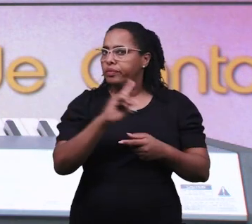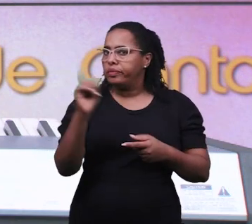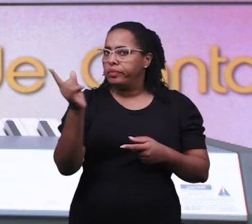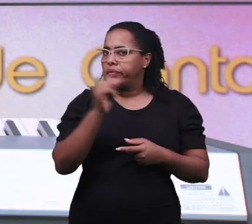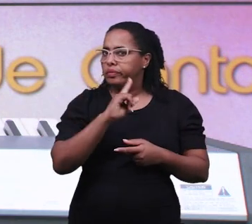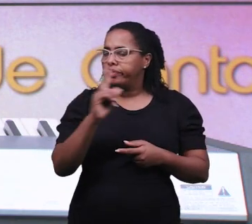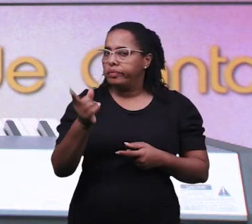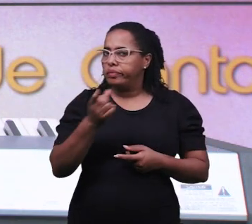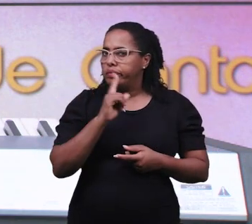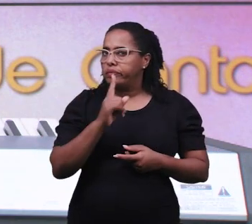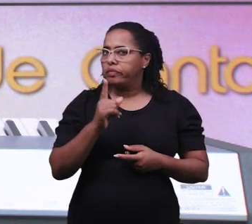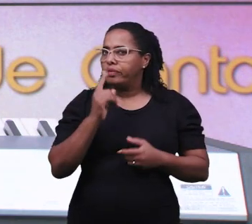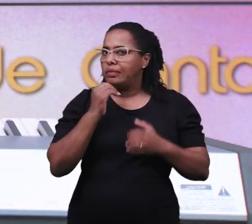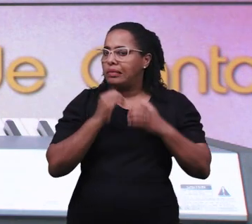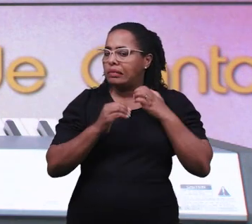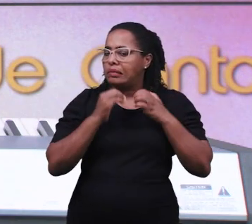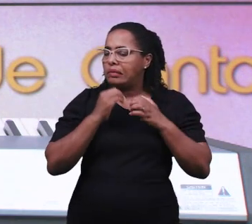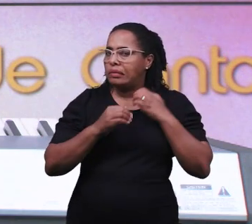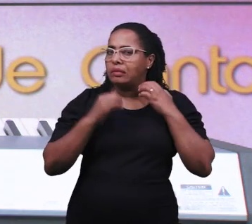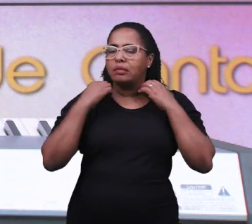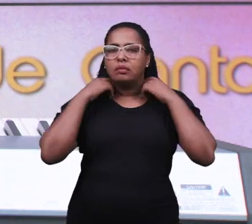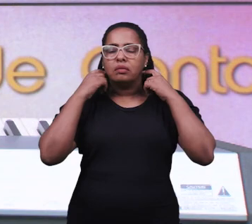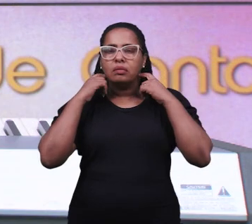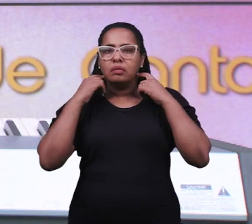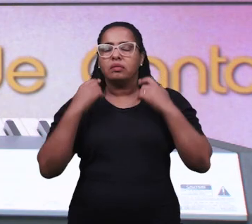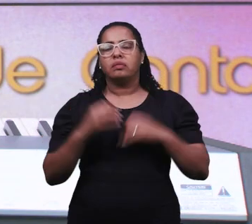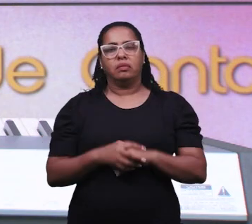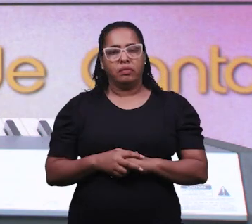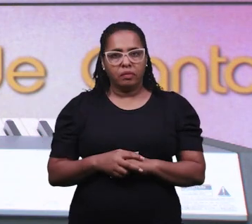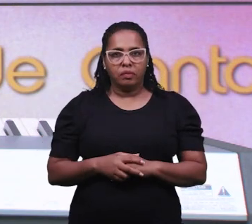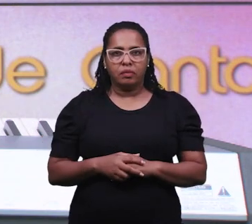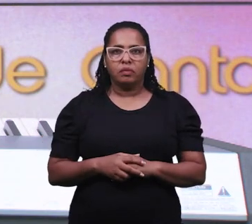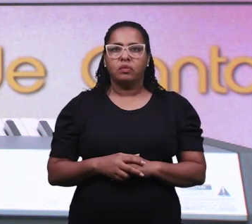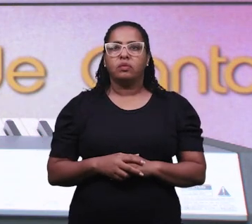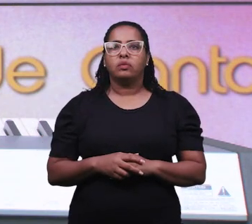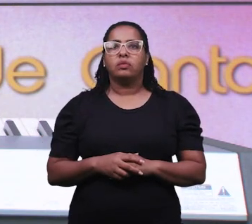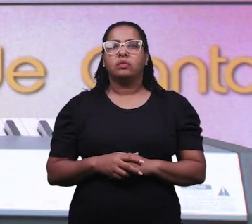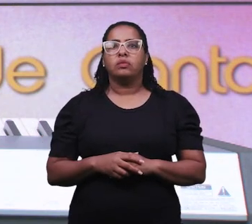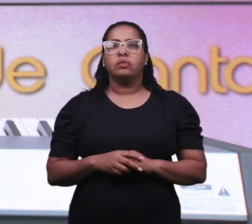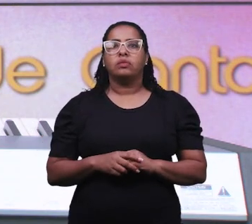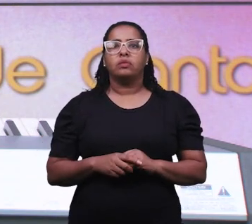pelo contrário, vai gerar constrição nas suas estruturas.